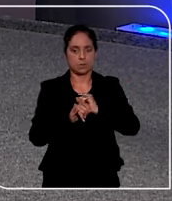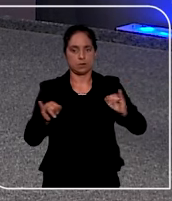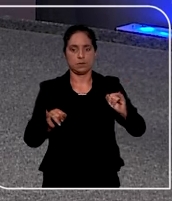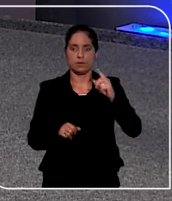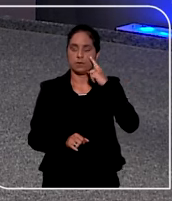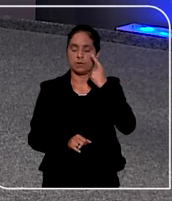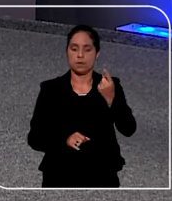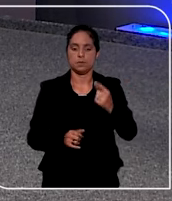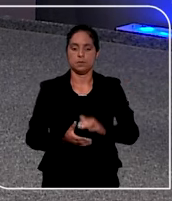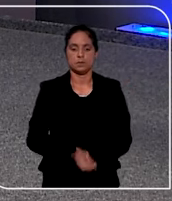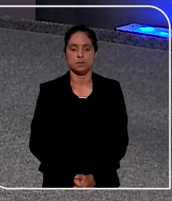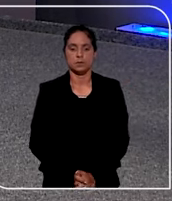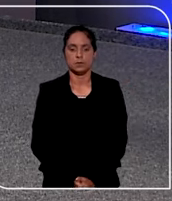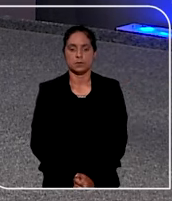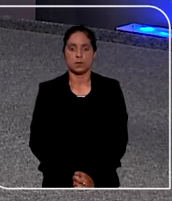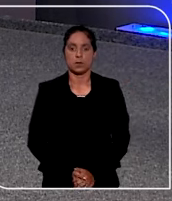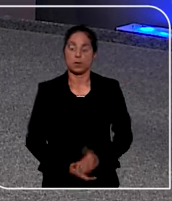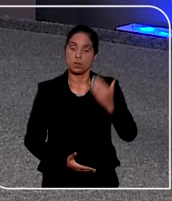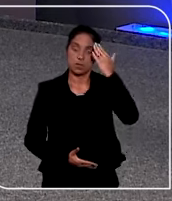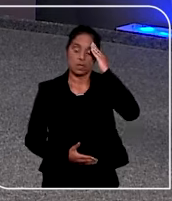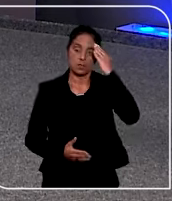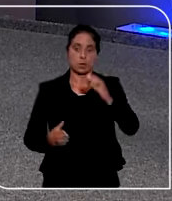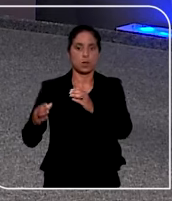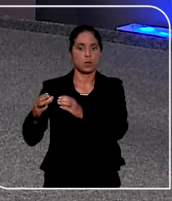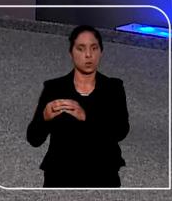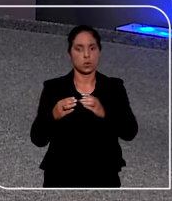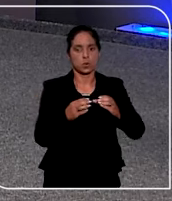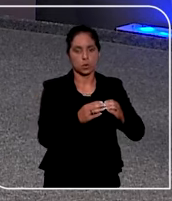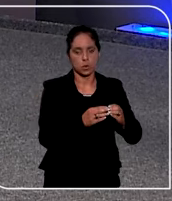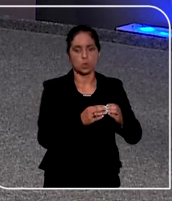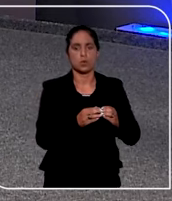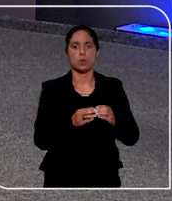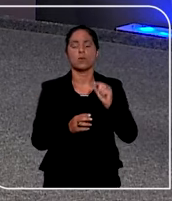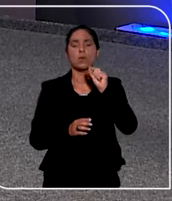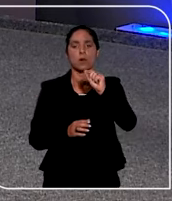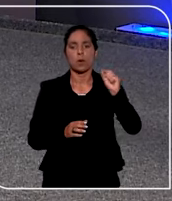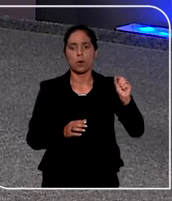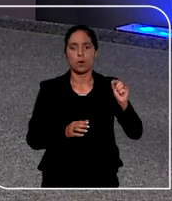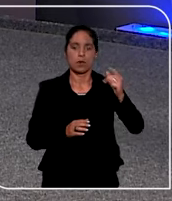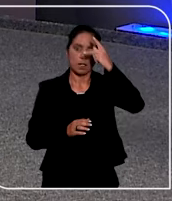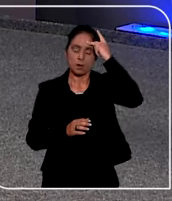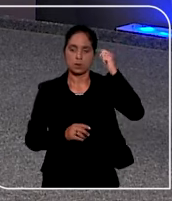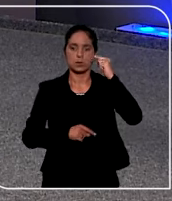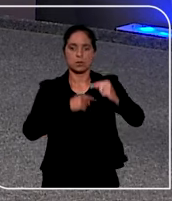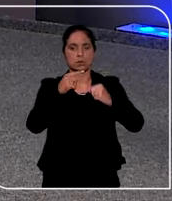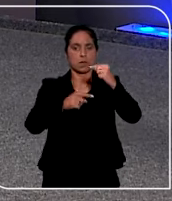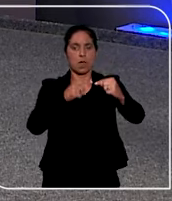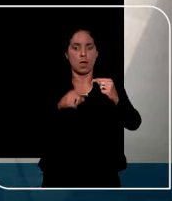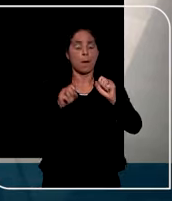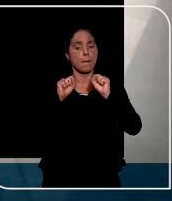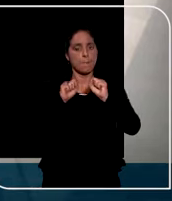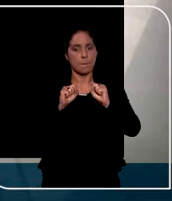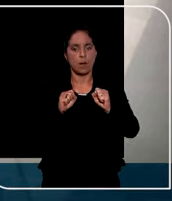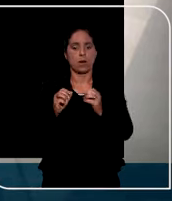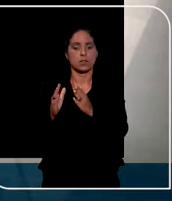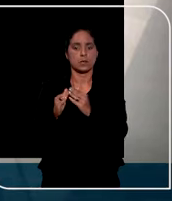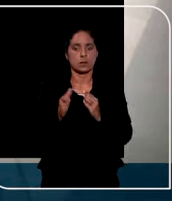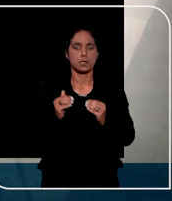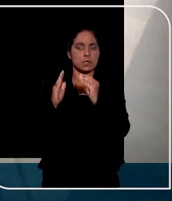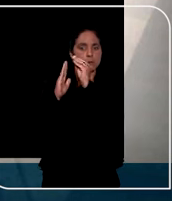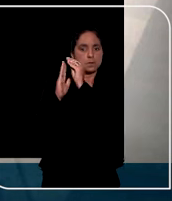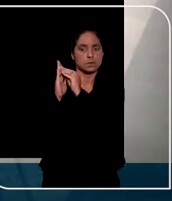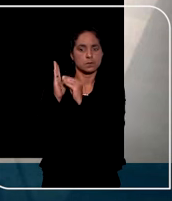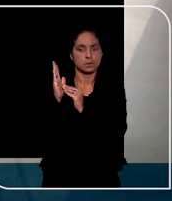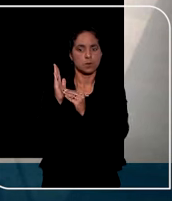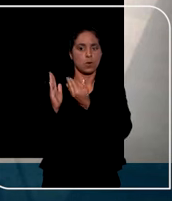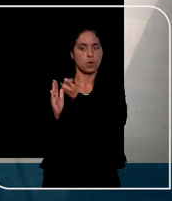reportagem de Jéssica Castro o entendimento do colegiado foi o de que o herdeiro pode propor ação autônoma de prestação